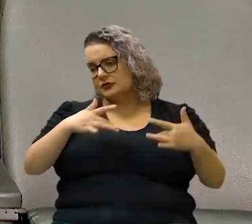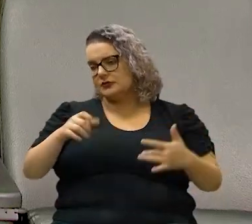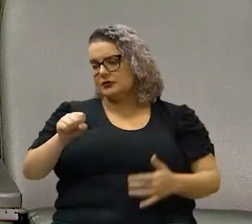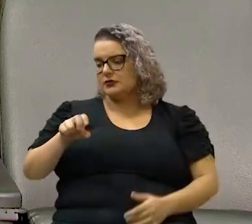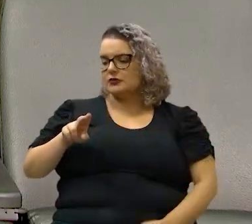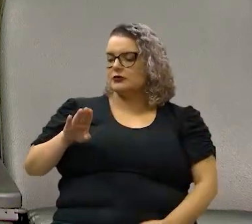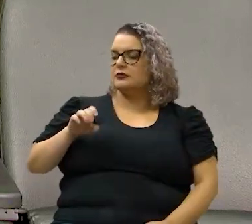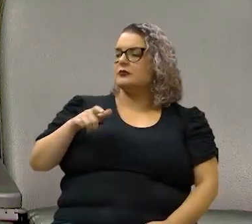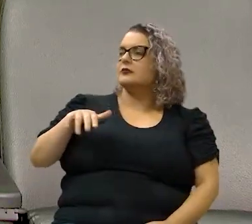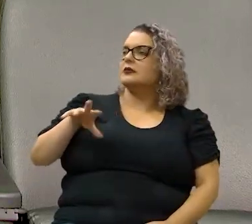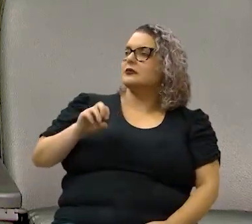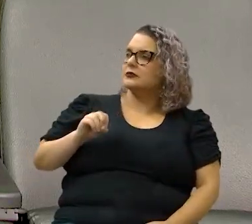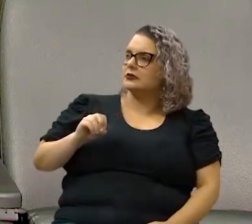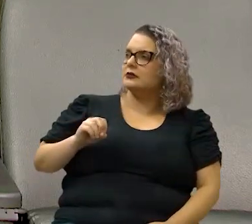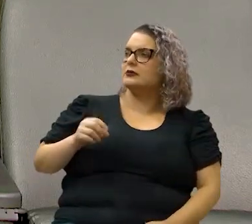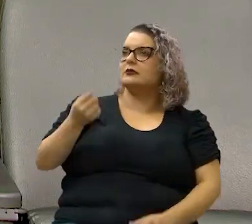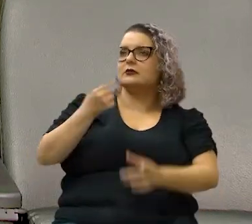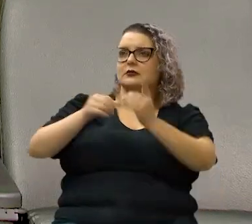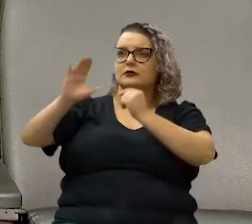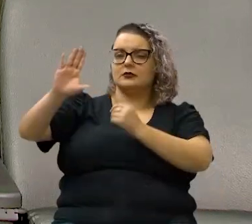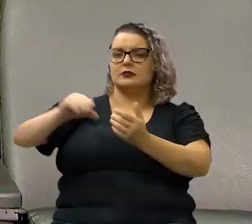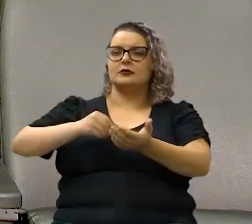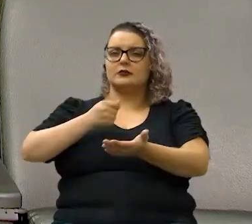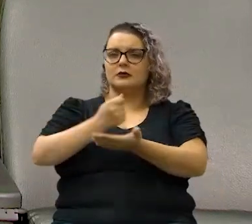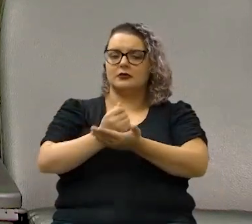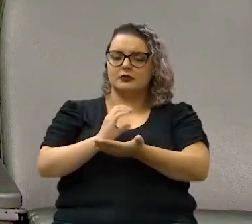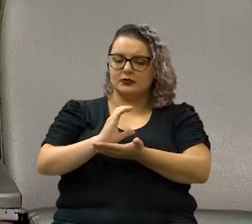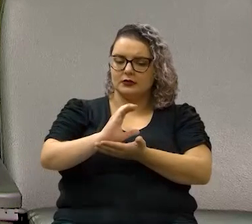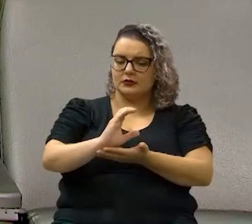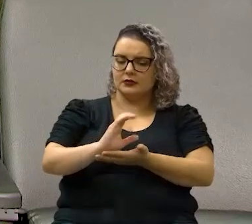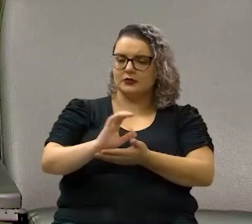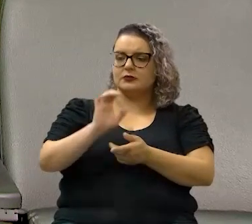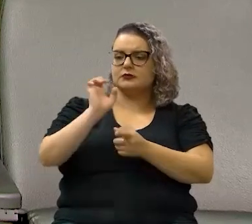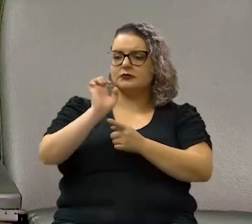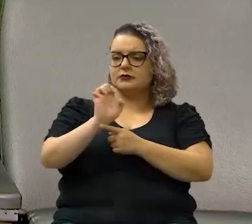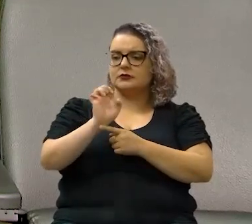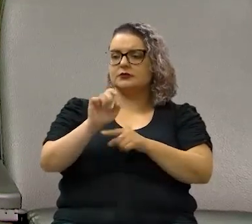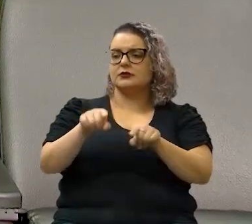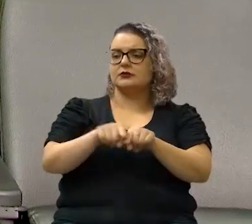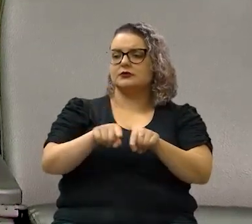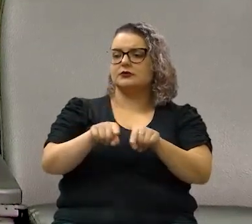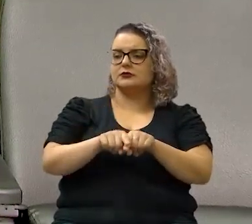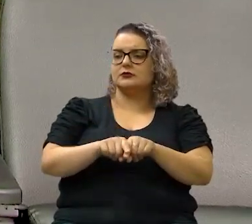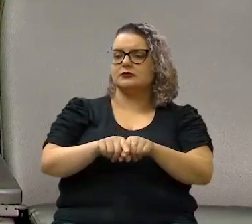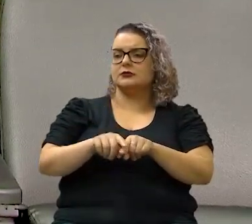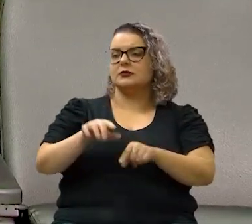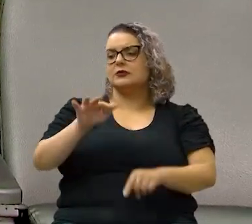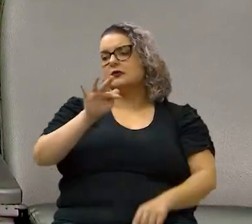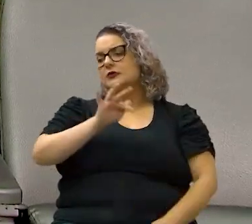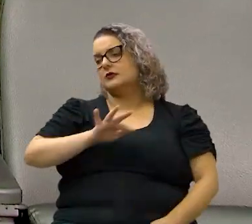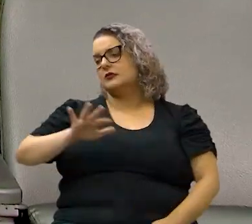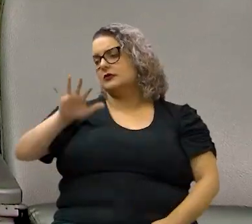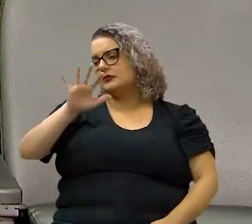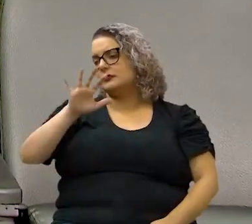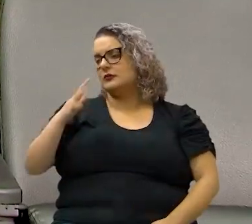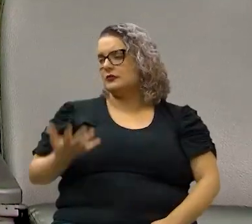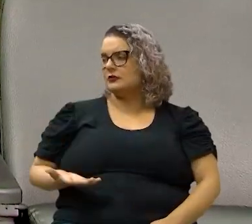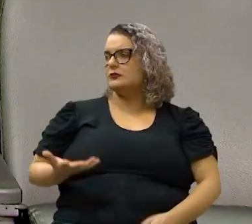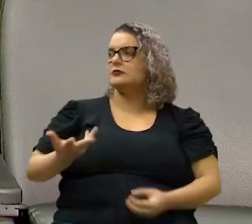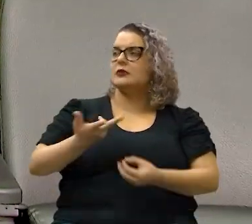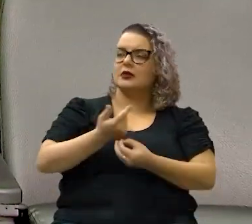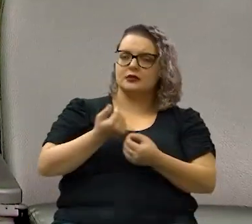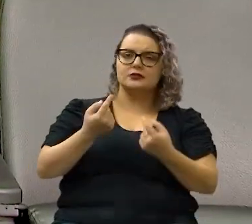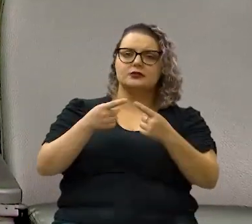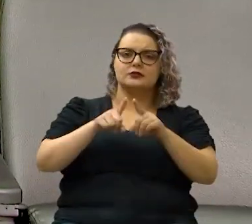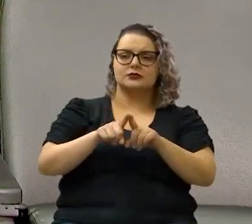doações, subvenções, emendas parlamentares aos orçamentos do Estado, da União ligadas à promoção da cultura e das artes